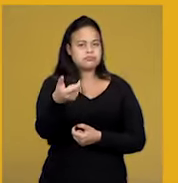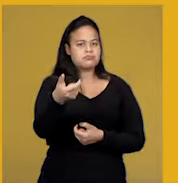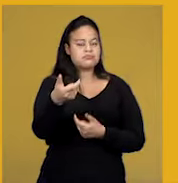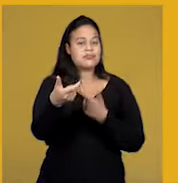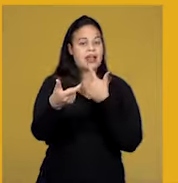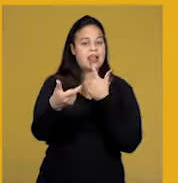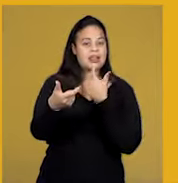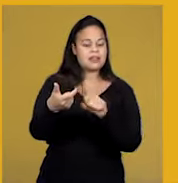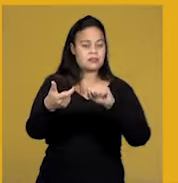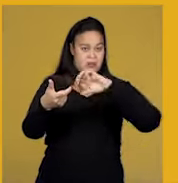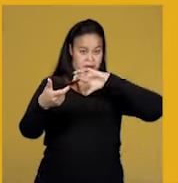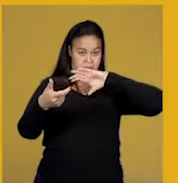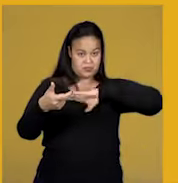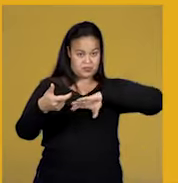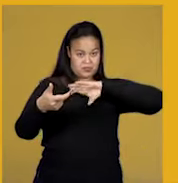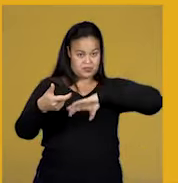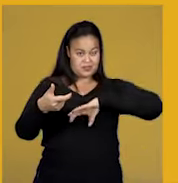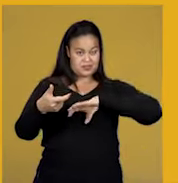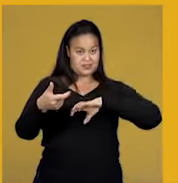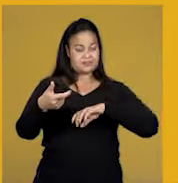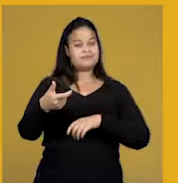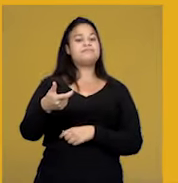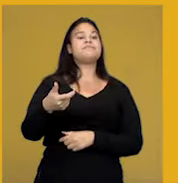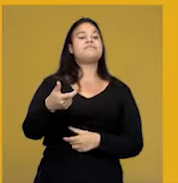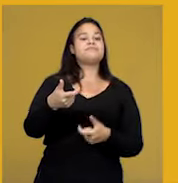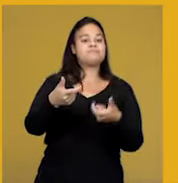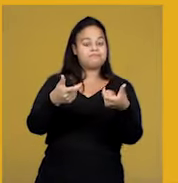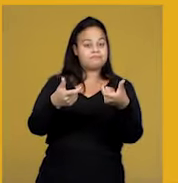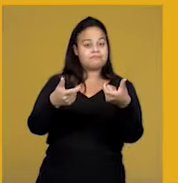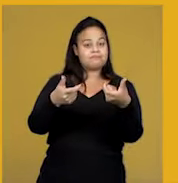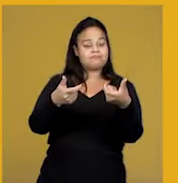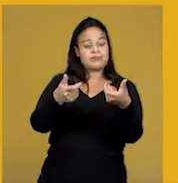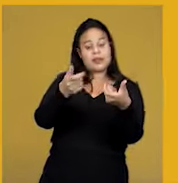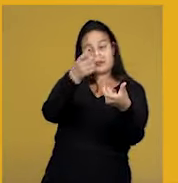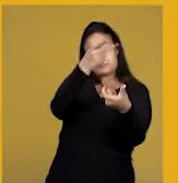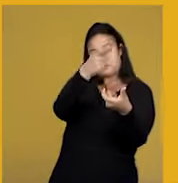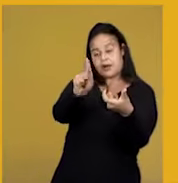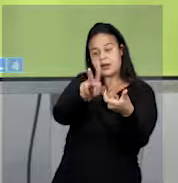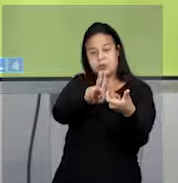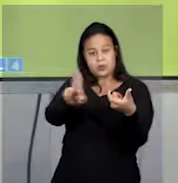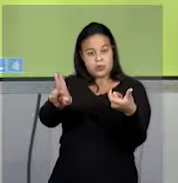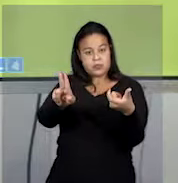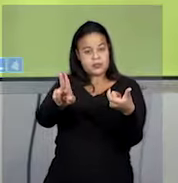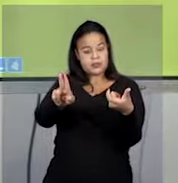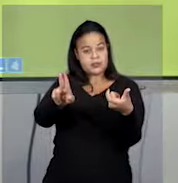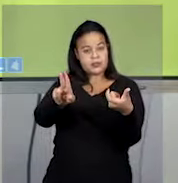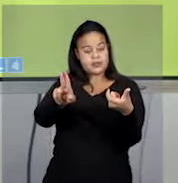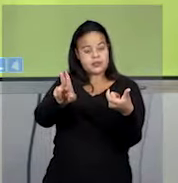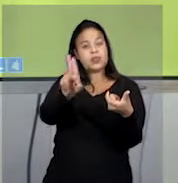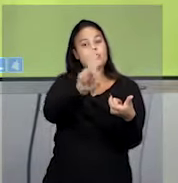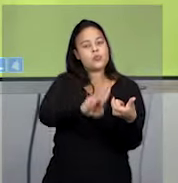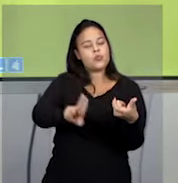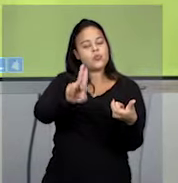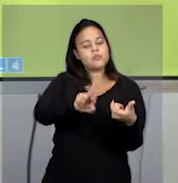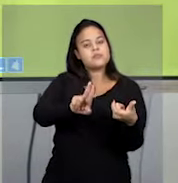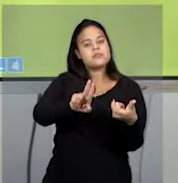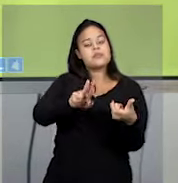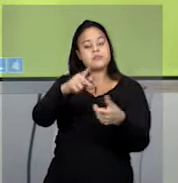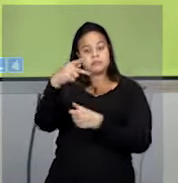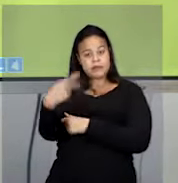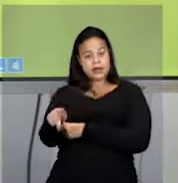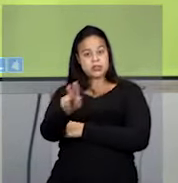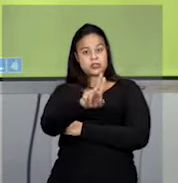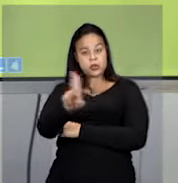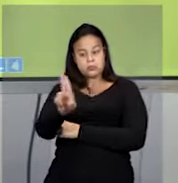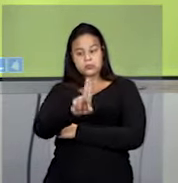língua. Então, pronome é para o nome. O pronome serve para ficar no lugar de nomes. E o que é